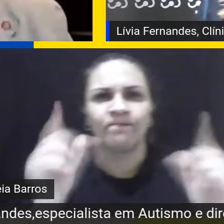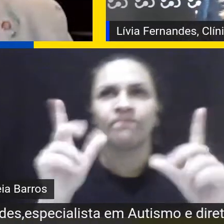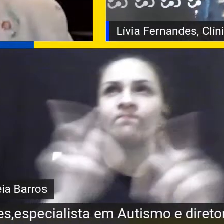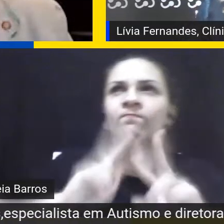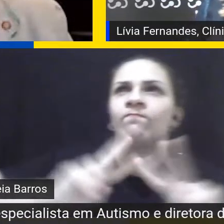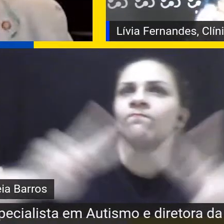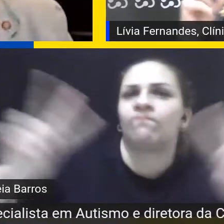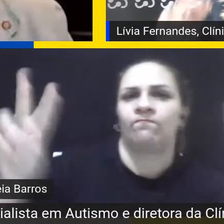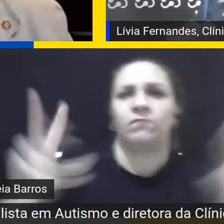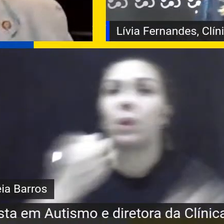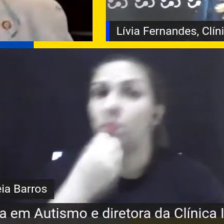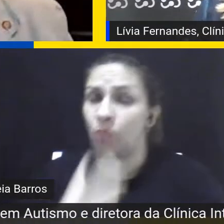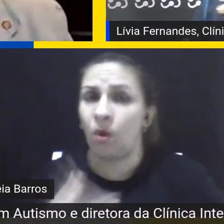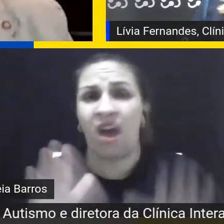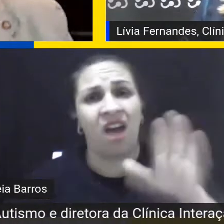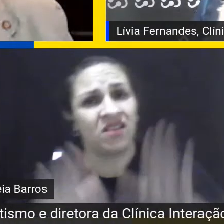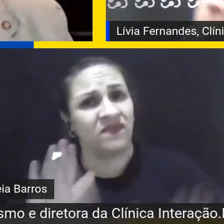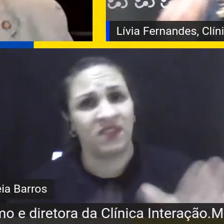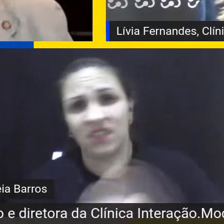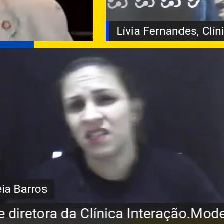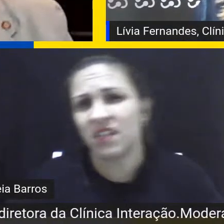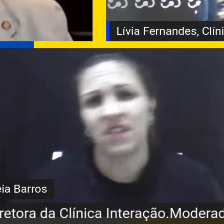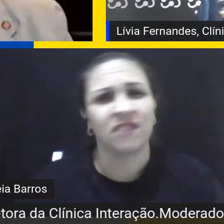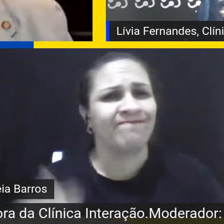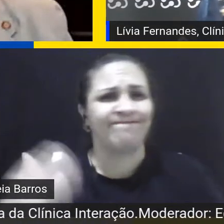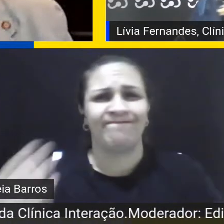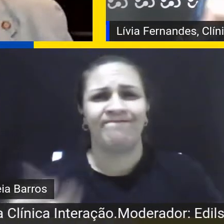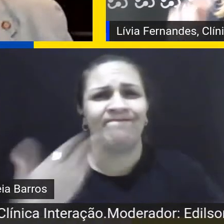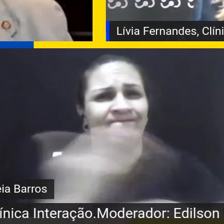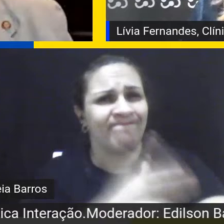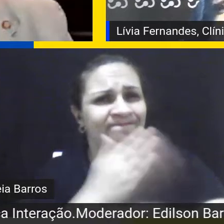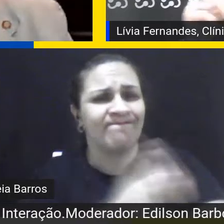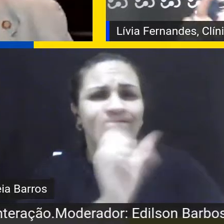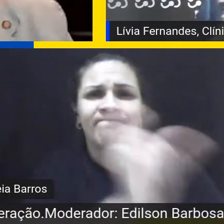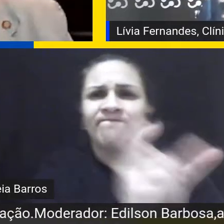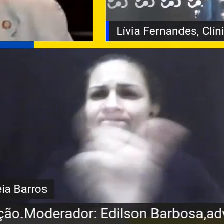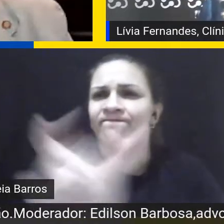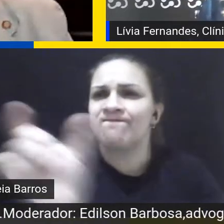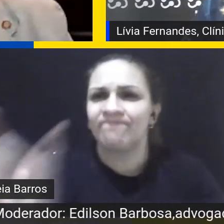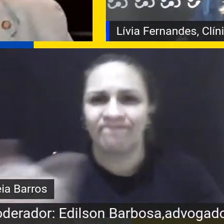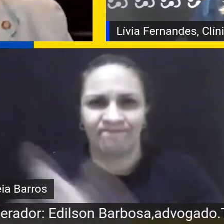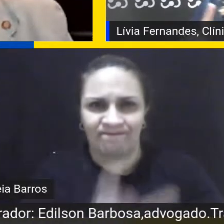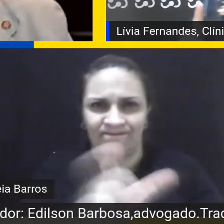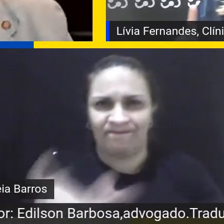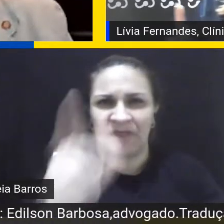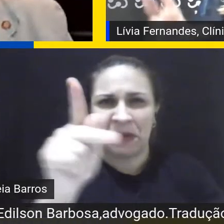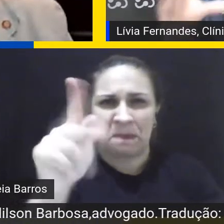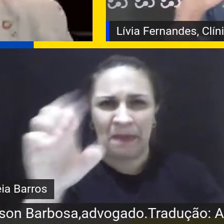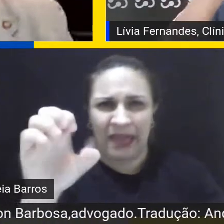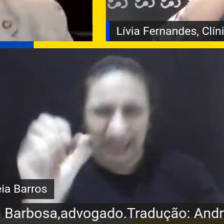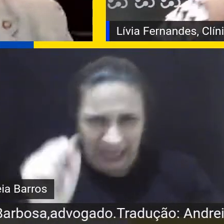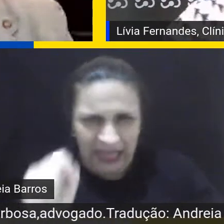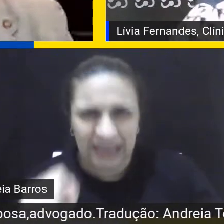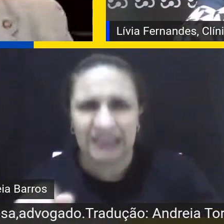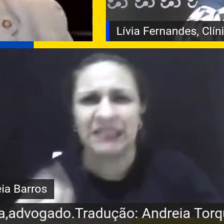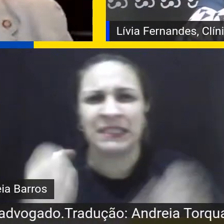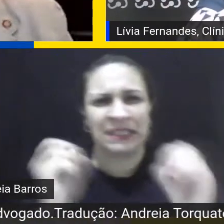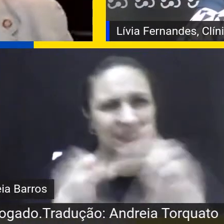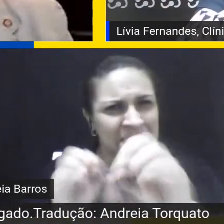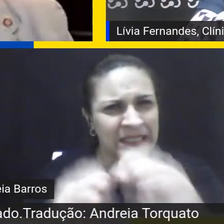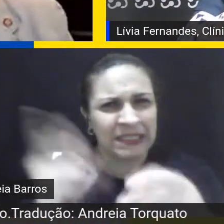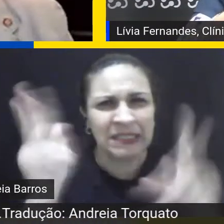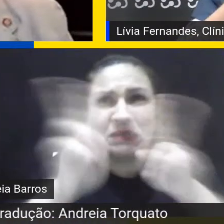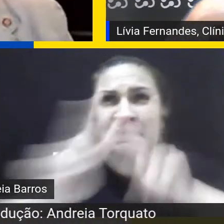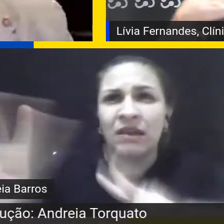muito bem, porque às vezes a gente treina no PEX, ela pega ali rapidinho, e como a gente está ensinando de